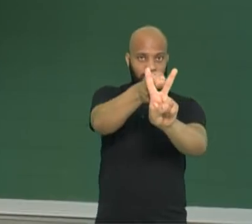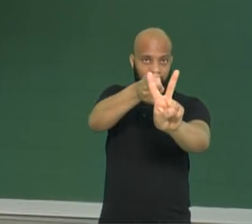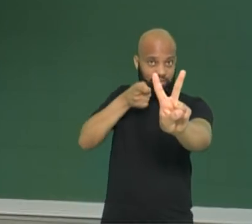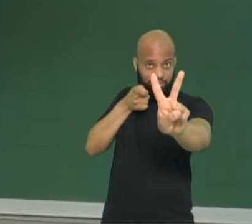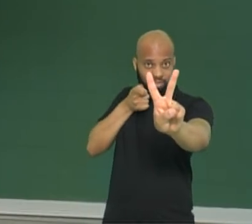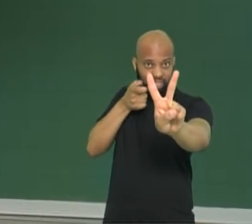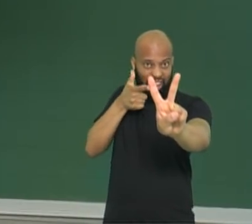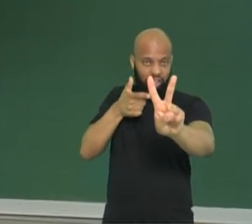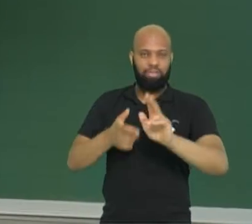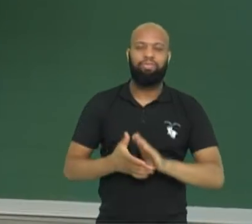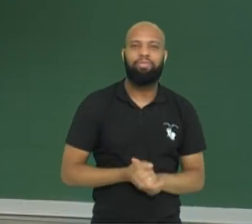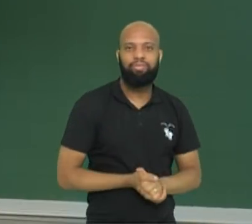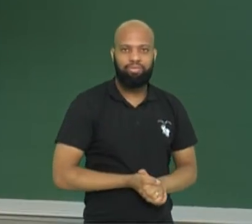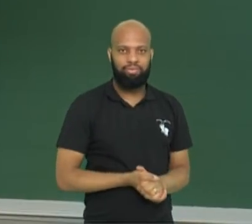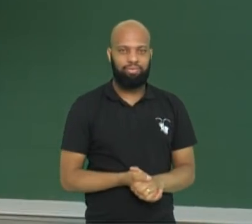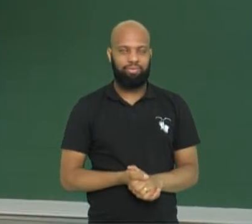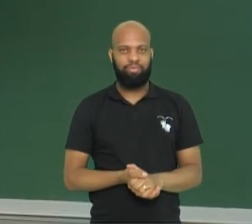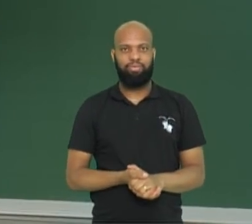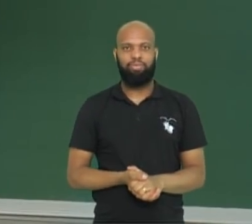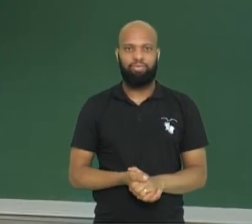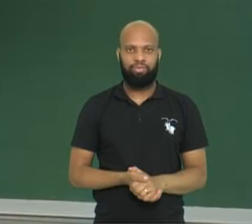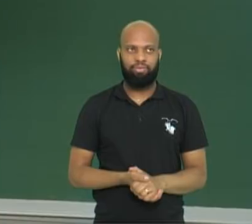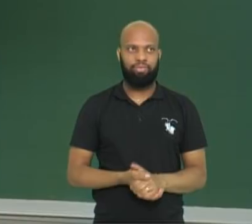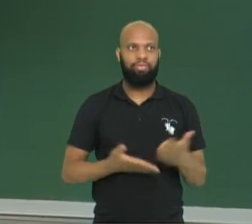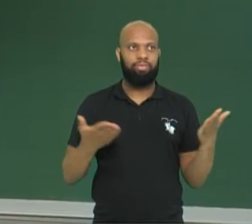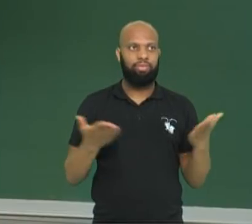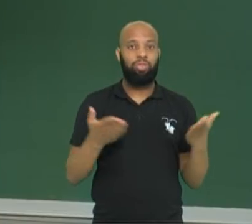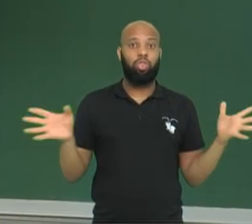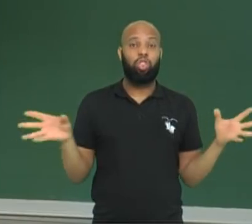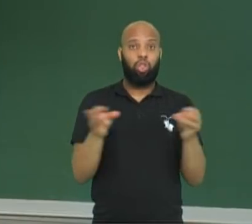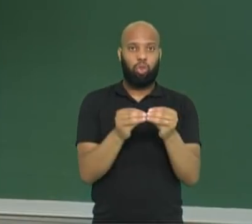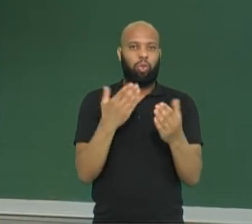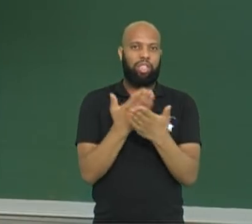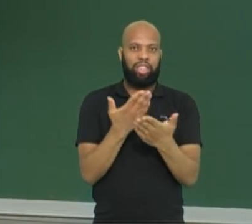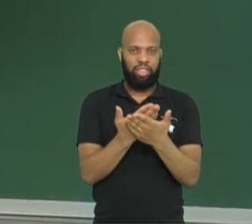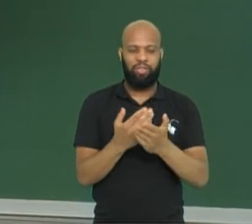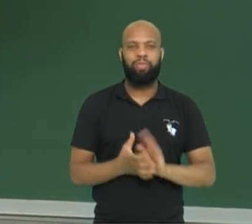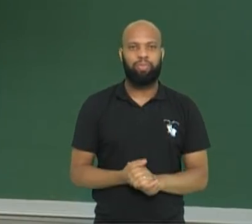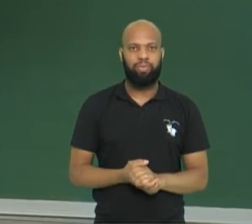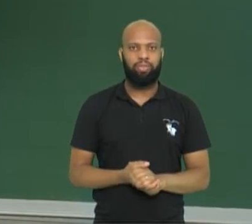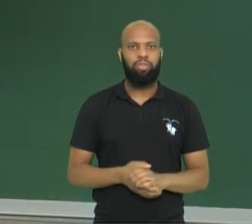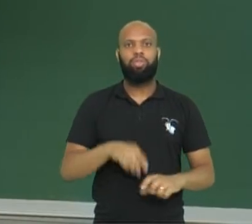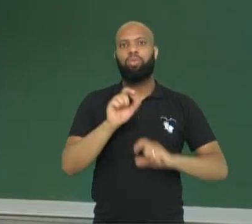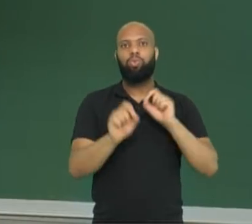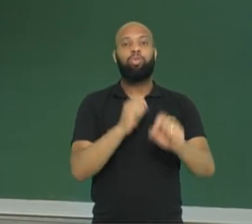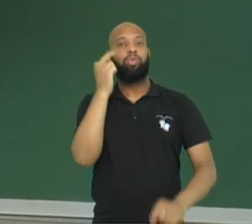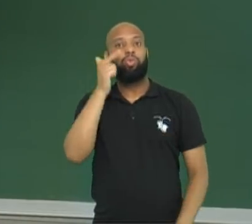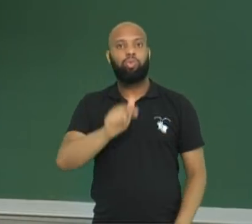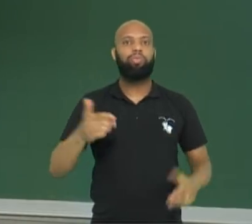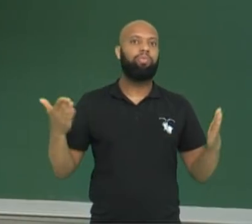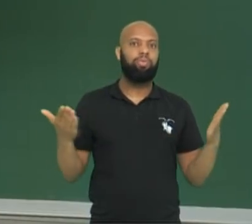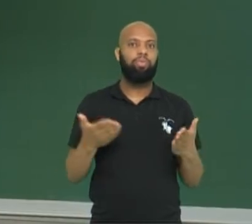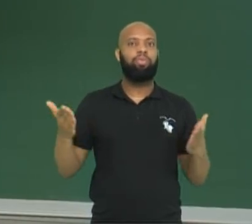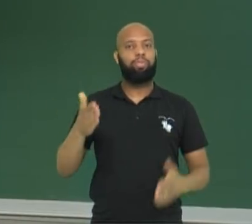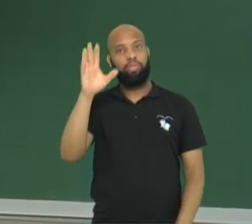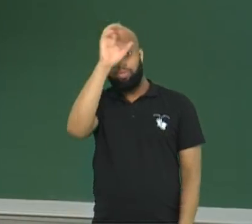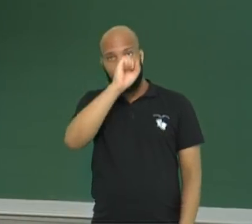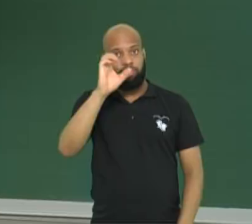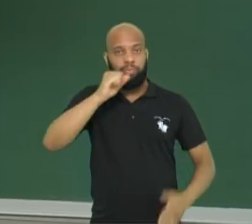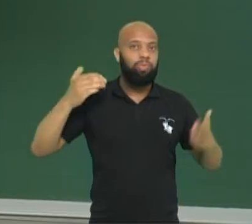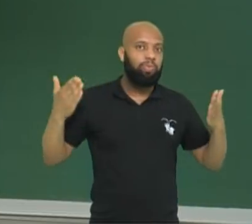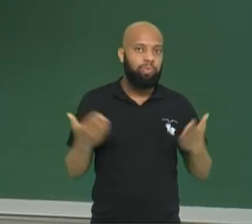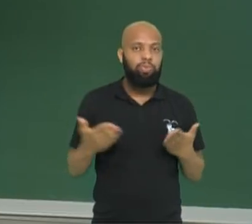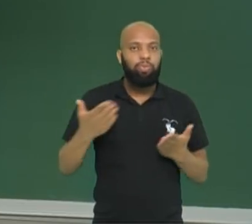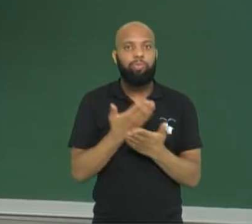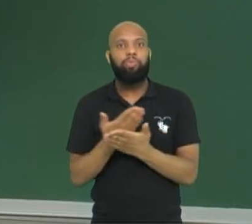tenha acertado, beleza? E agora, resumindo a nossa aula, tá, pessoal? Então, o que nós conseguimos aprender nesta aula, o que